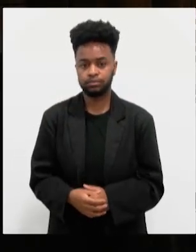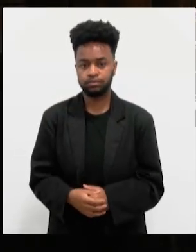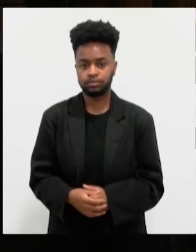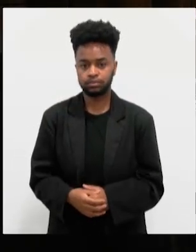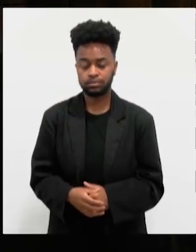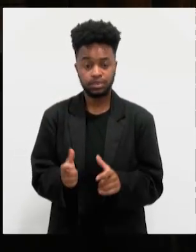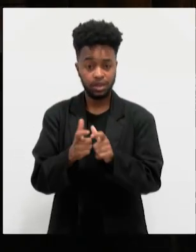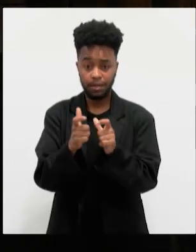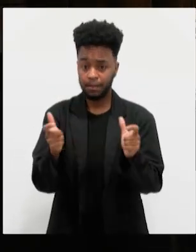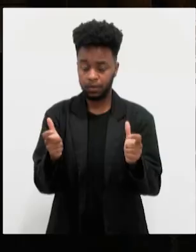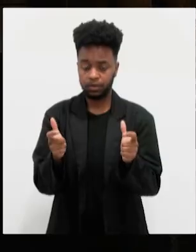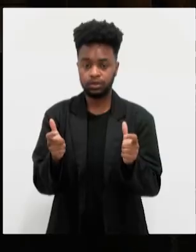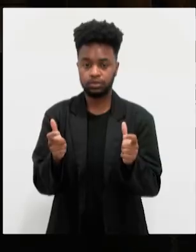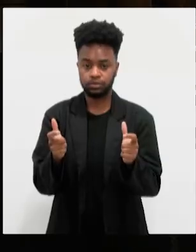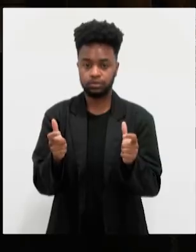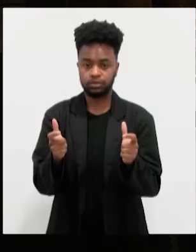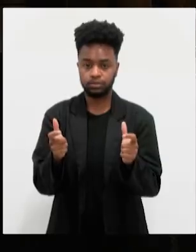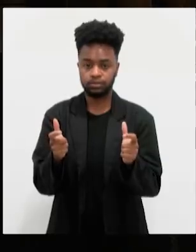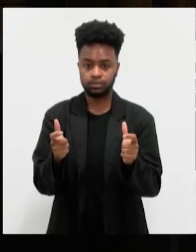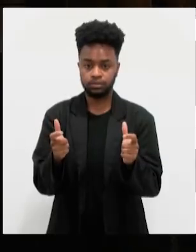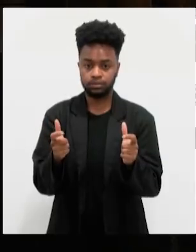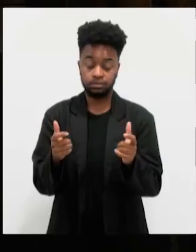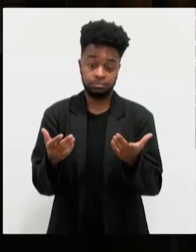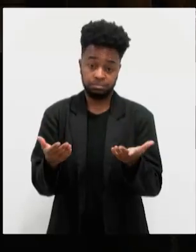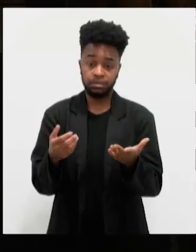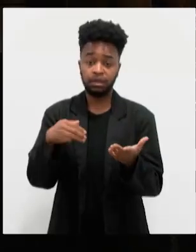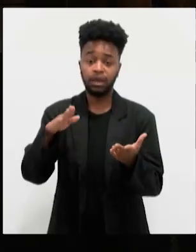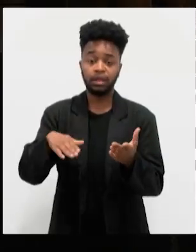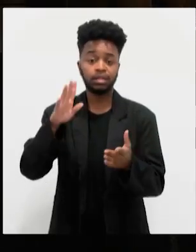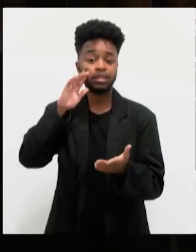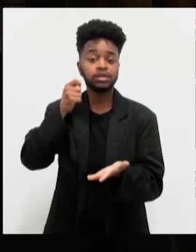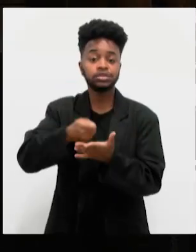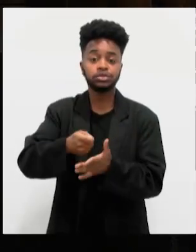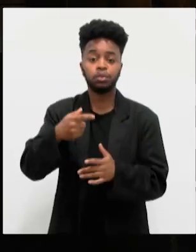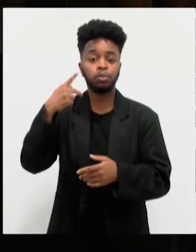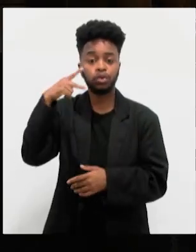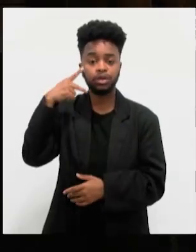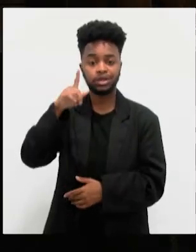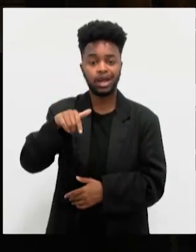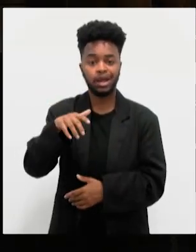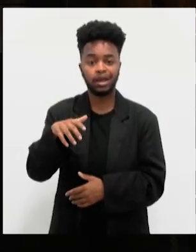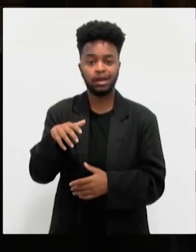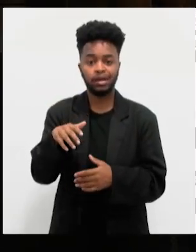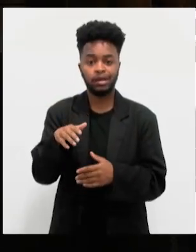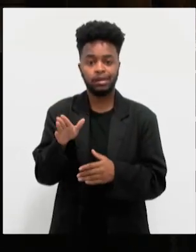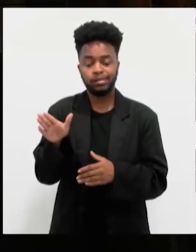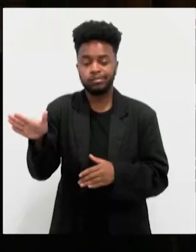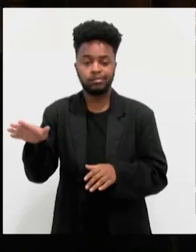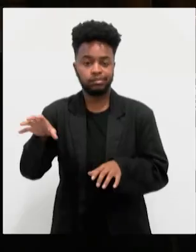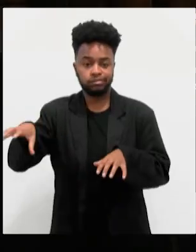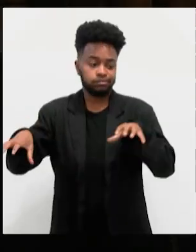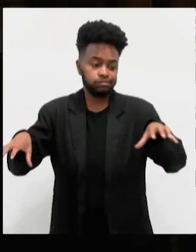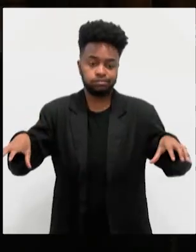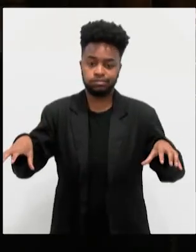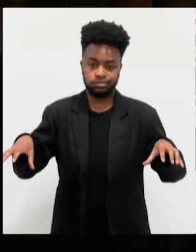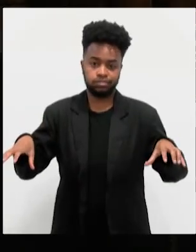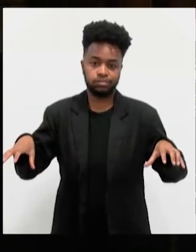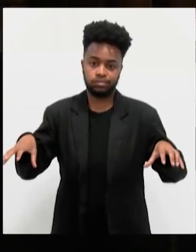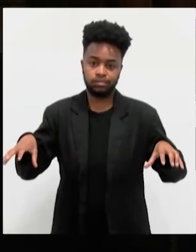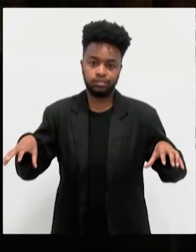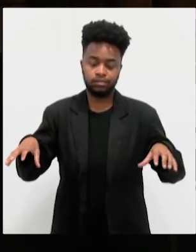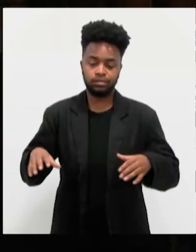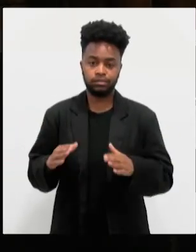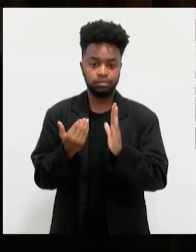ampla maioria. E quem pauta a política são os extremos. O senhor tem experiência aqui.